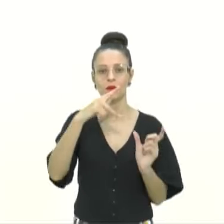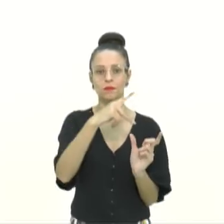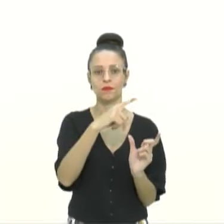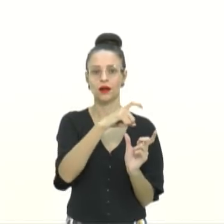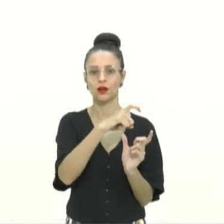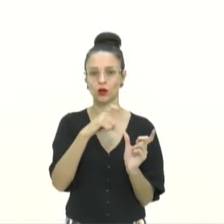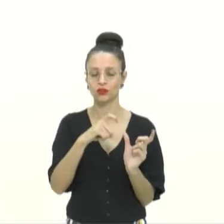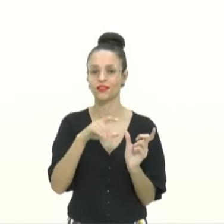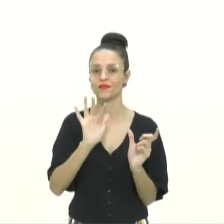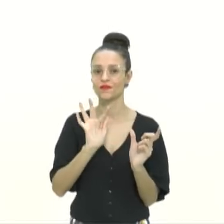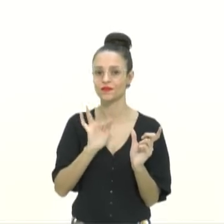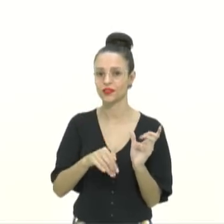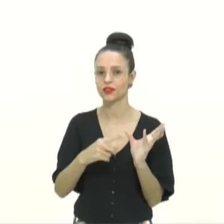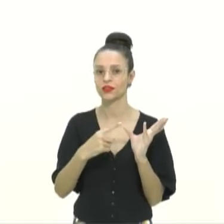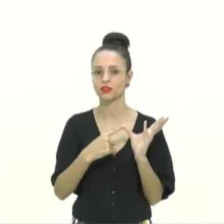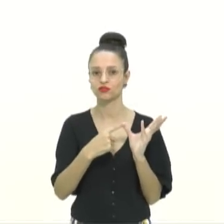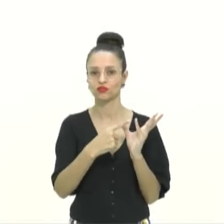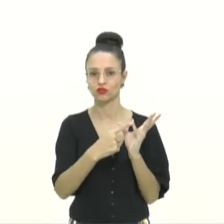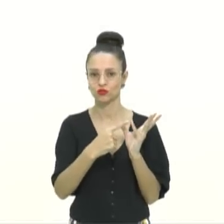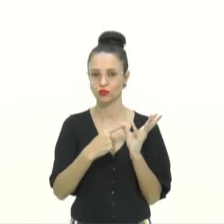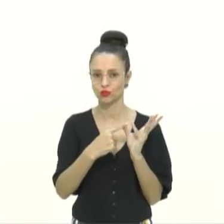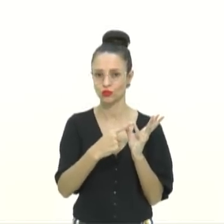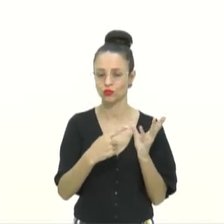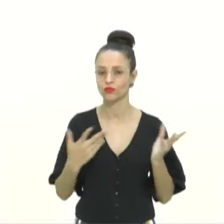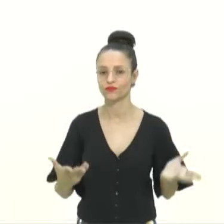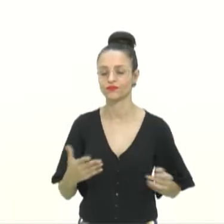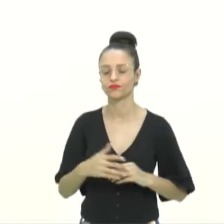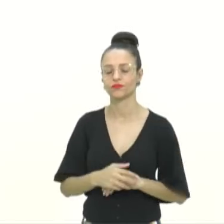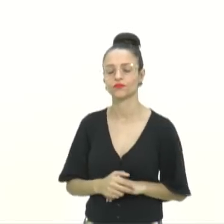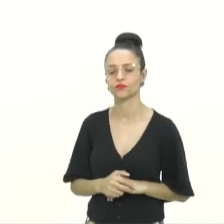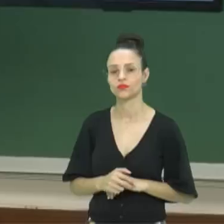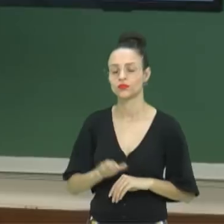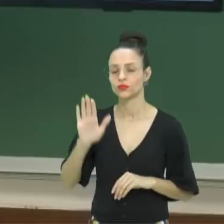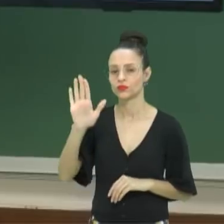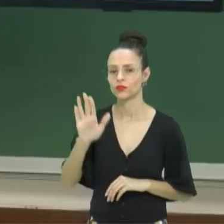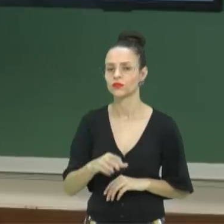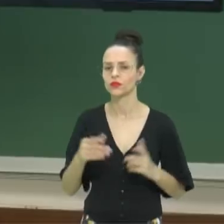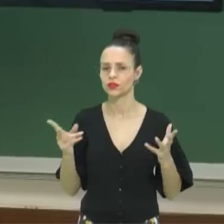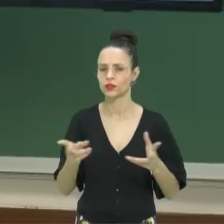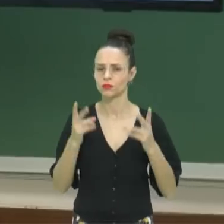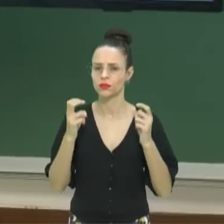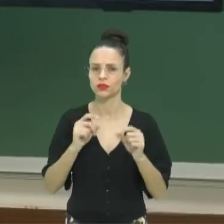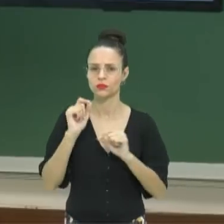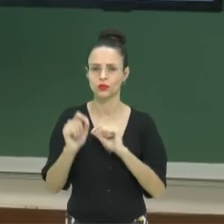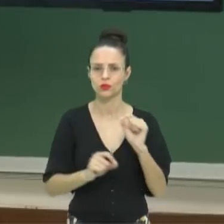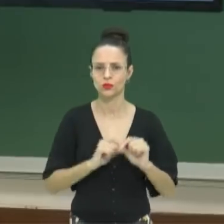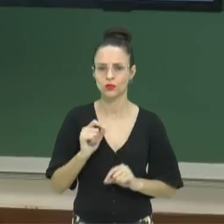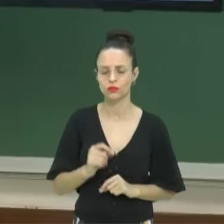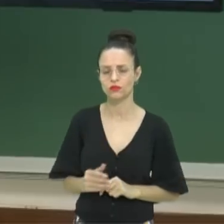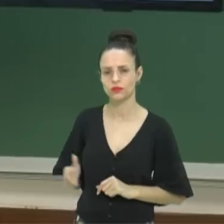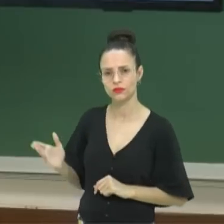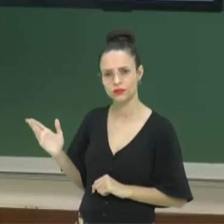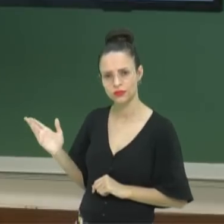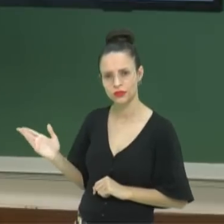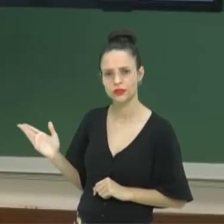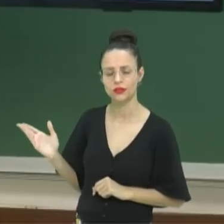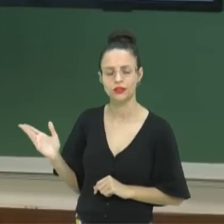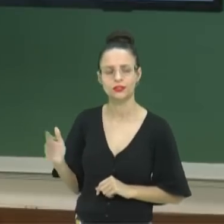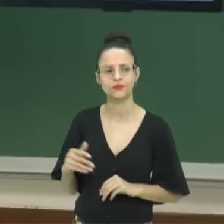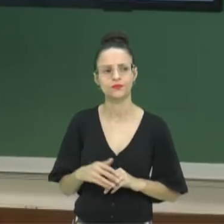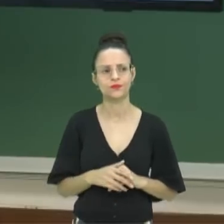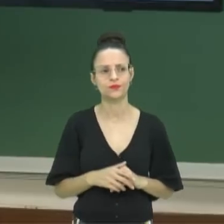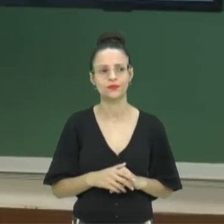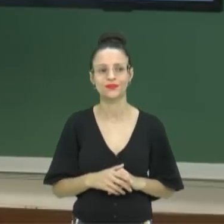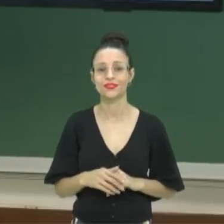paroxítonas terminadas em ditongo? O que que eu posso inferir com essa questão ali em